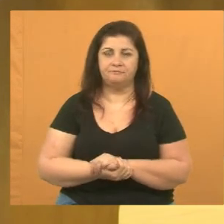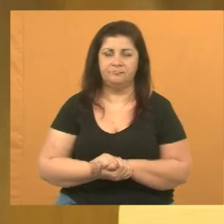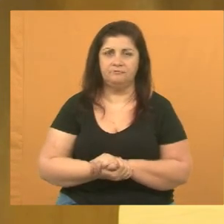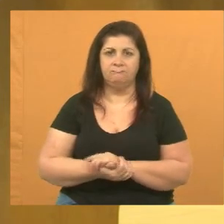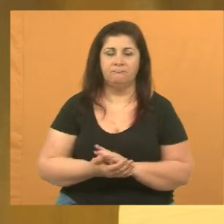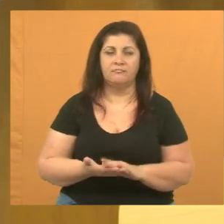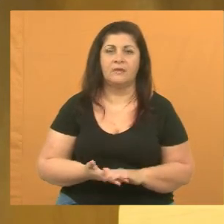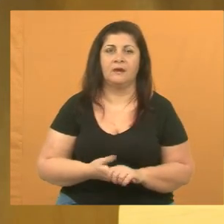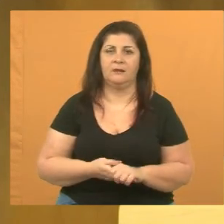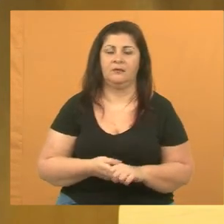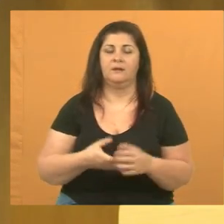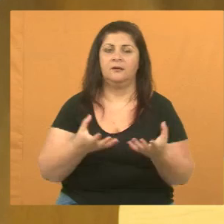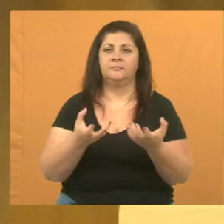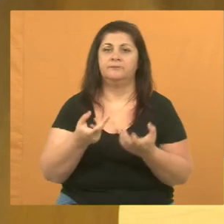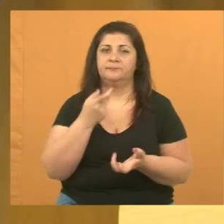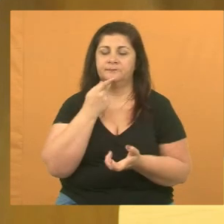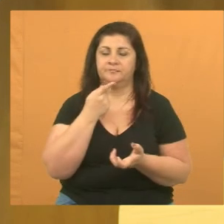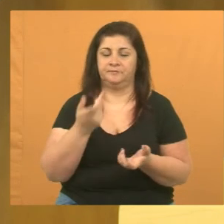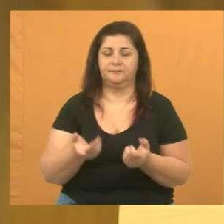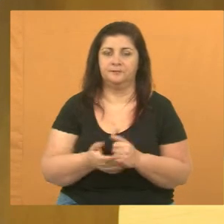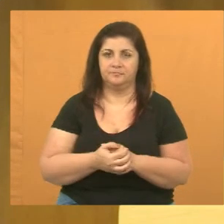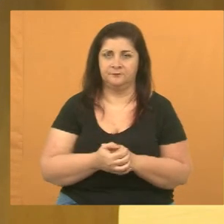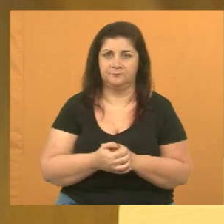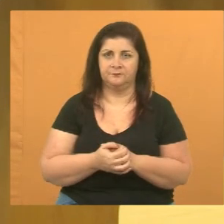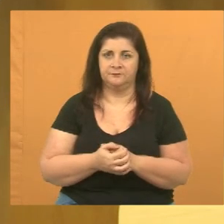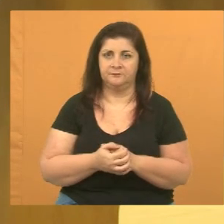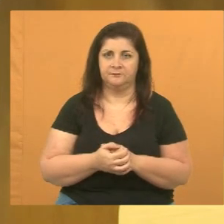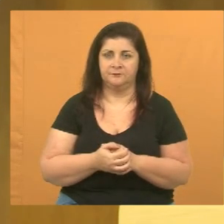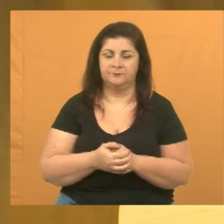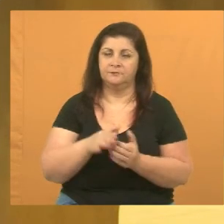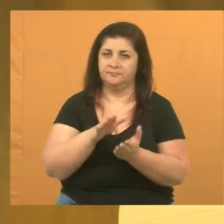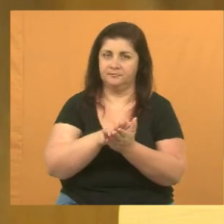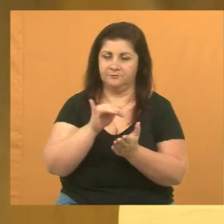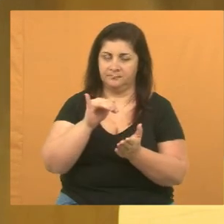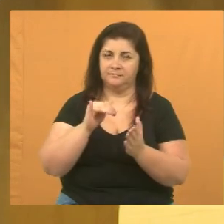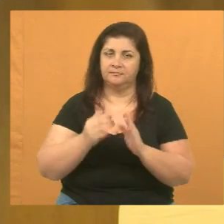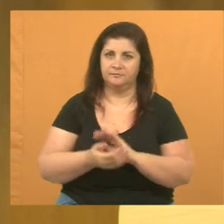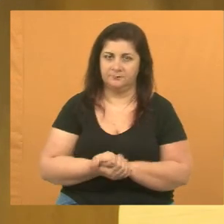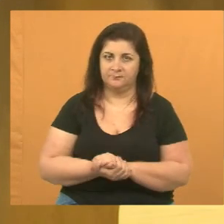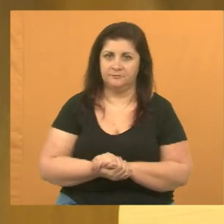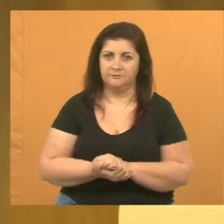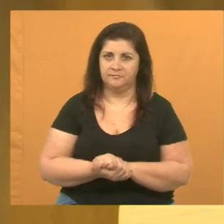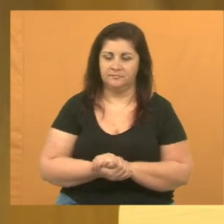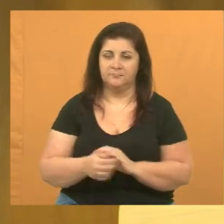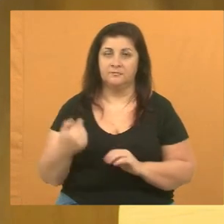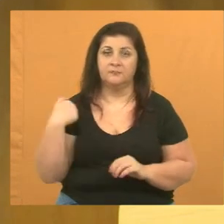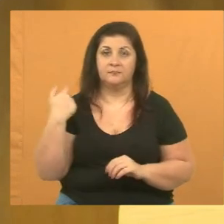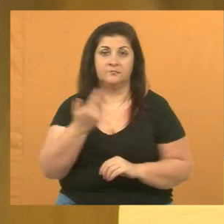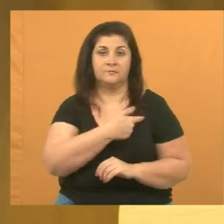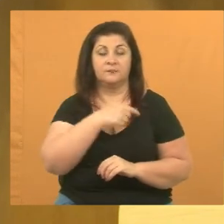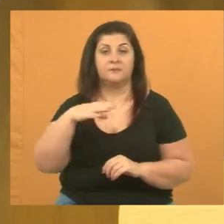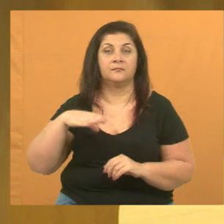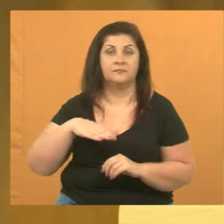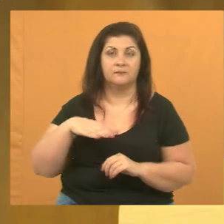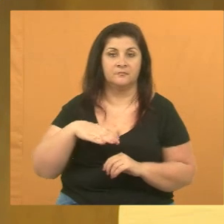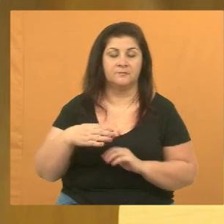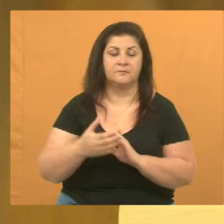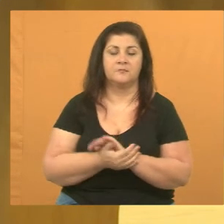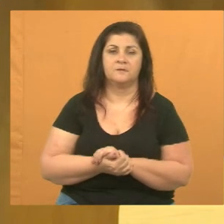Eu tenho aqui de dizer, a nossa cidade de Jacareí, nosso município da cidade de